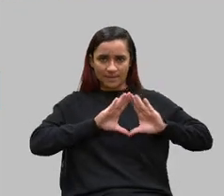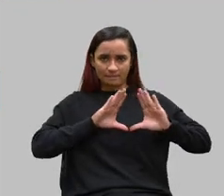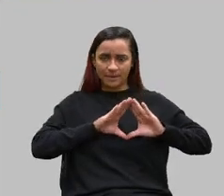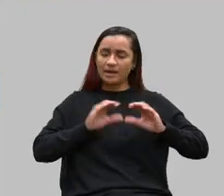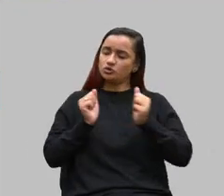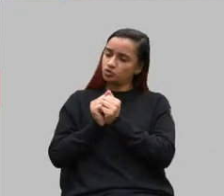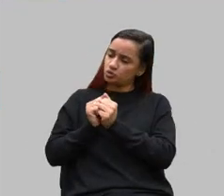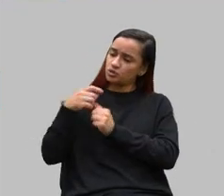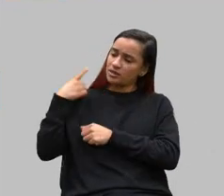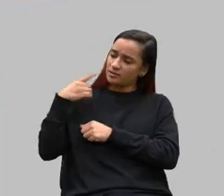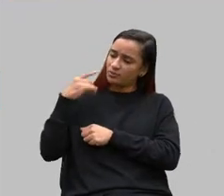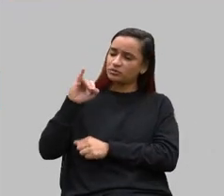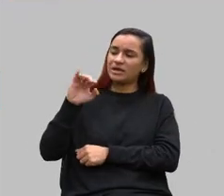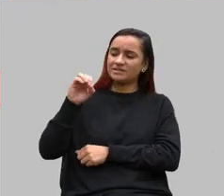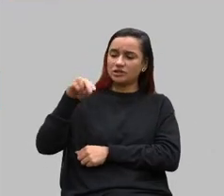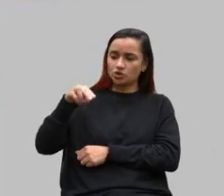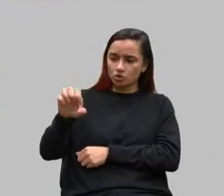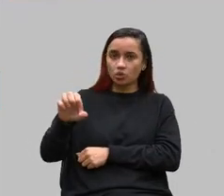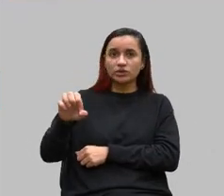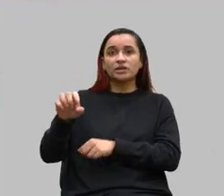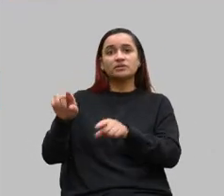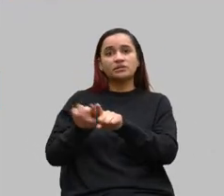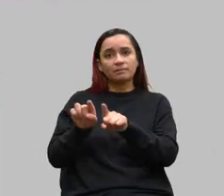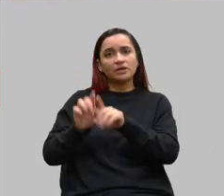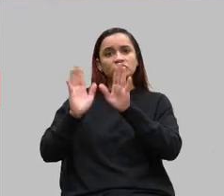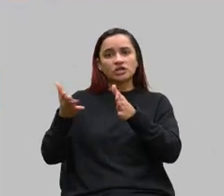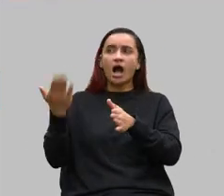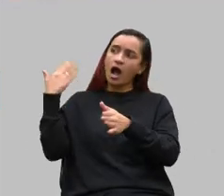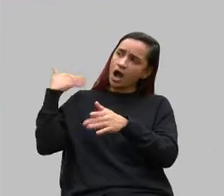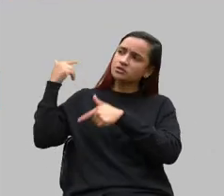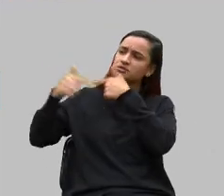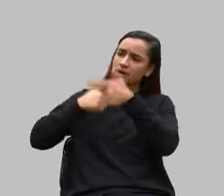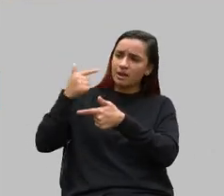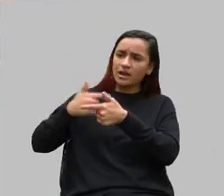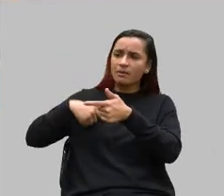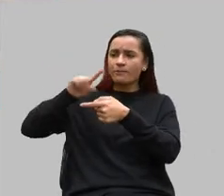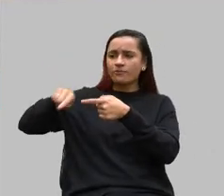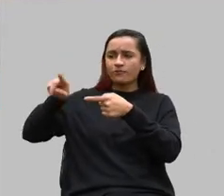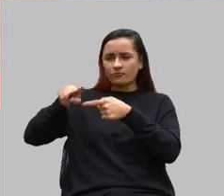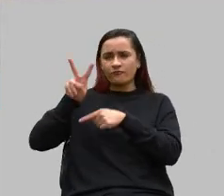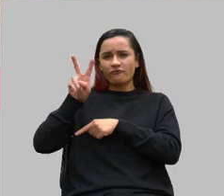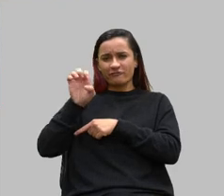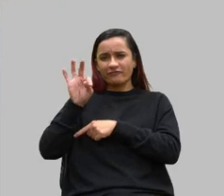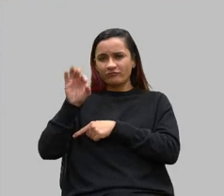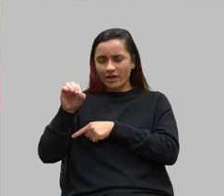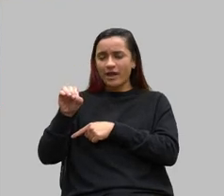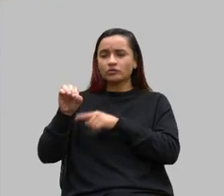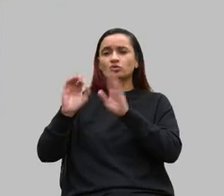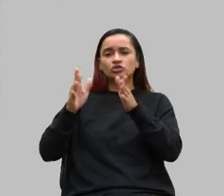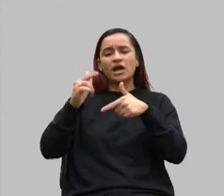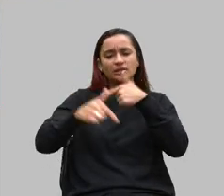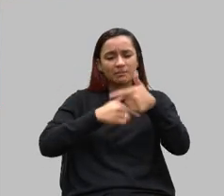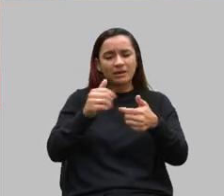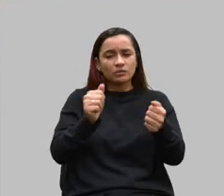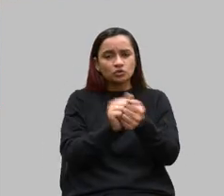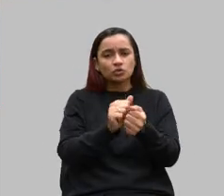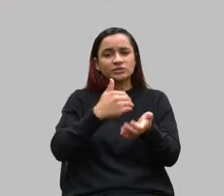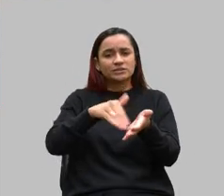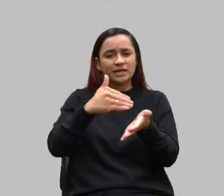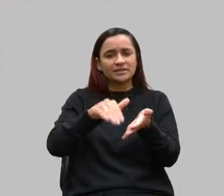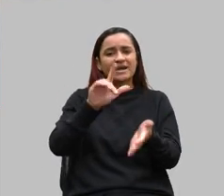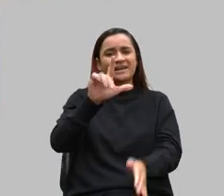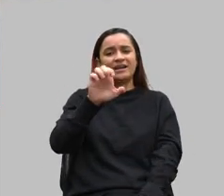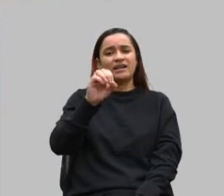trabalhamos na derrubada do veto trabalhamos lá junto com com o ministério de transporte o secretário Leonardo